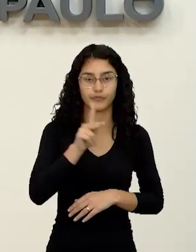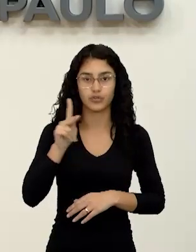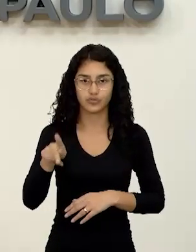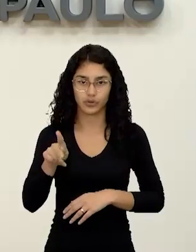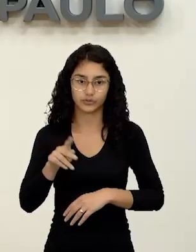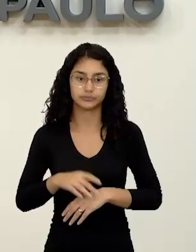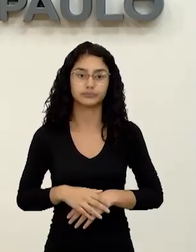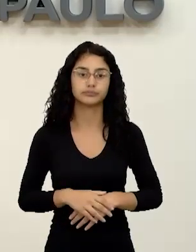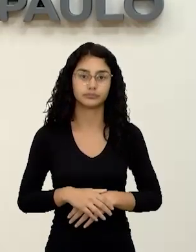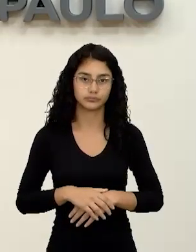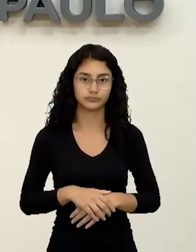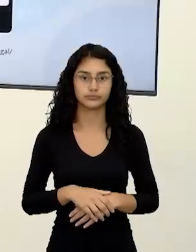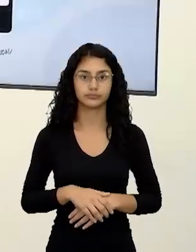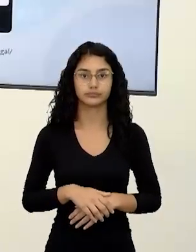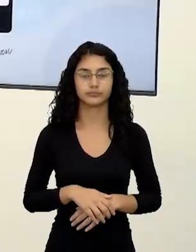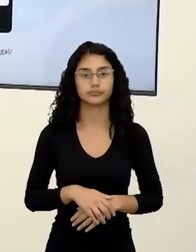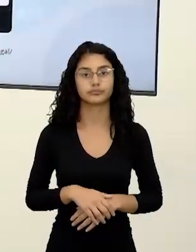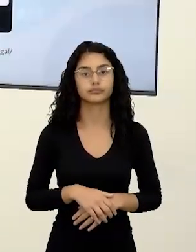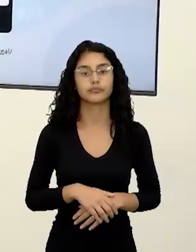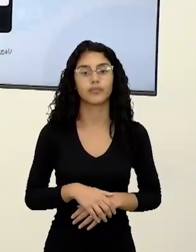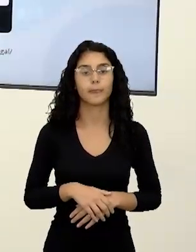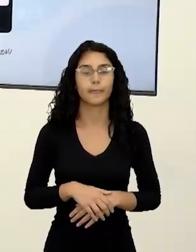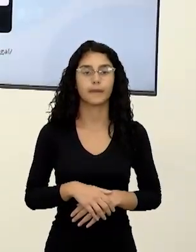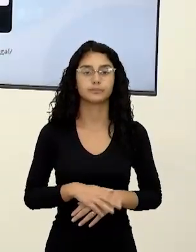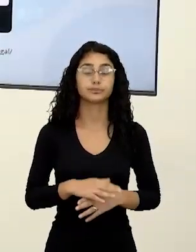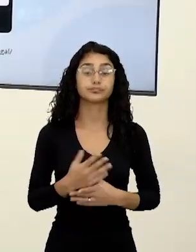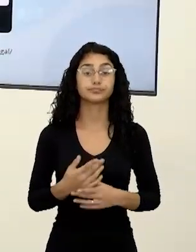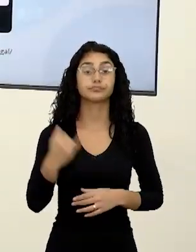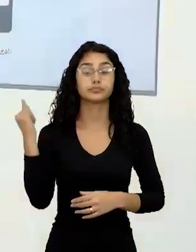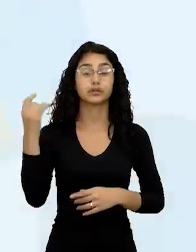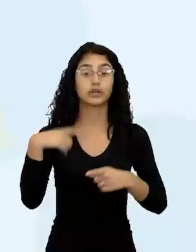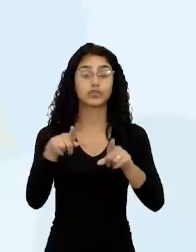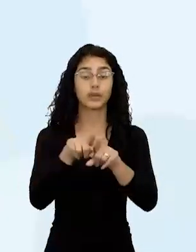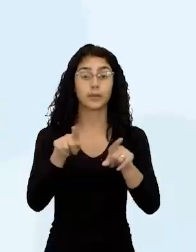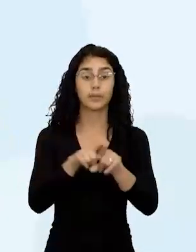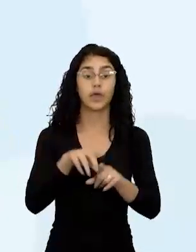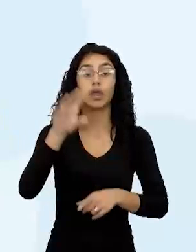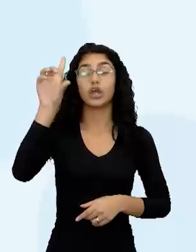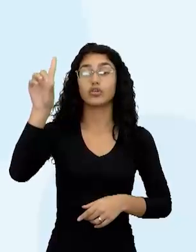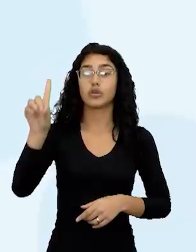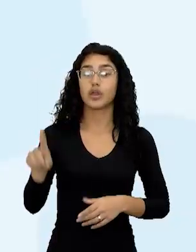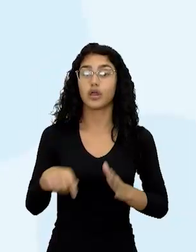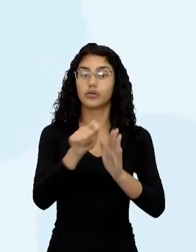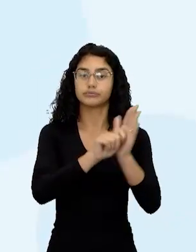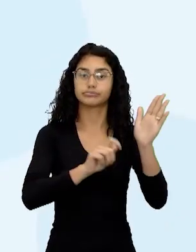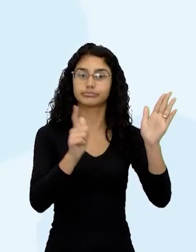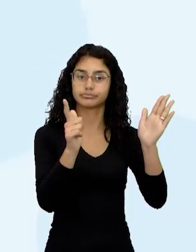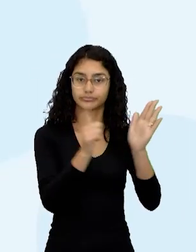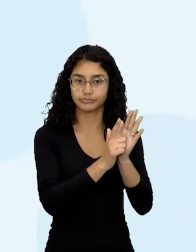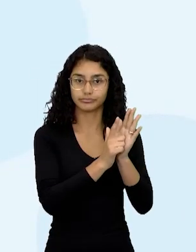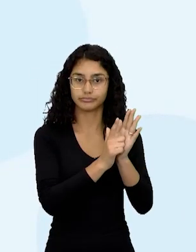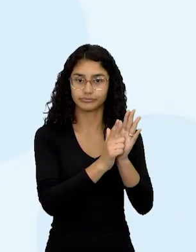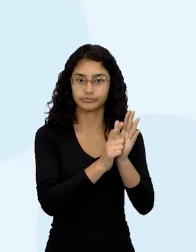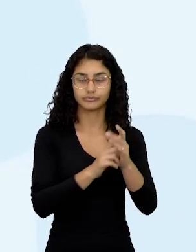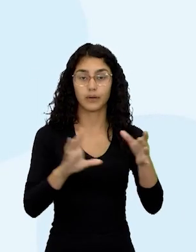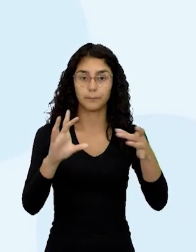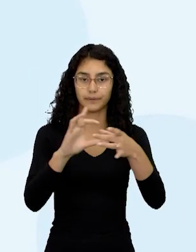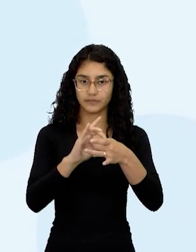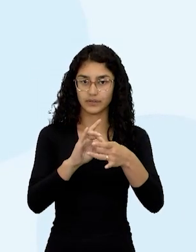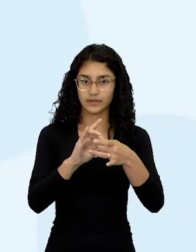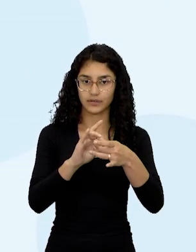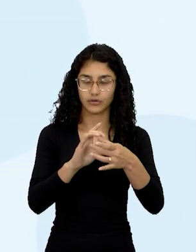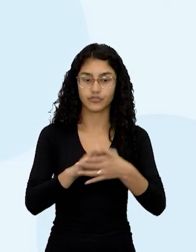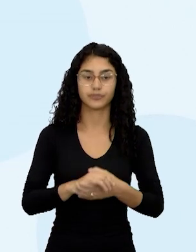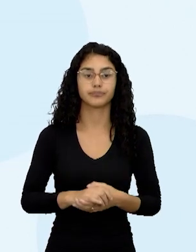assim, elaborado especialmente. Outra coisa, né? Direito autoral e a privacidade. Então, muitas vezes a gente vai aparecer em